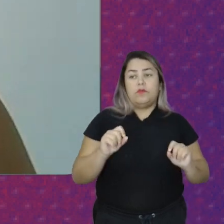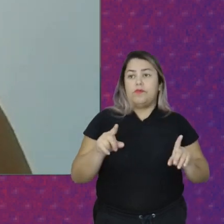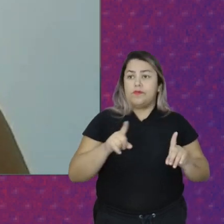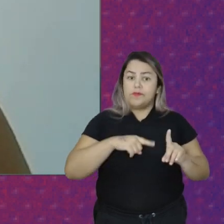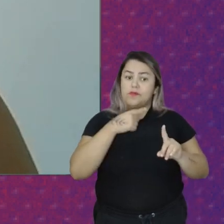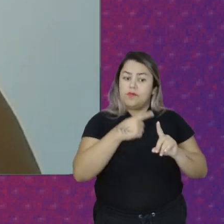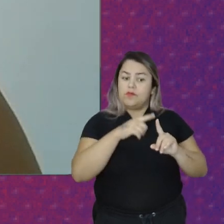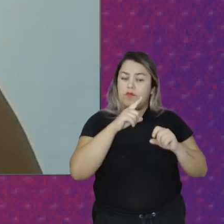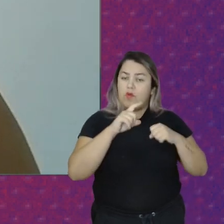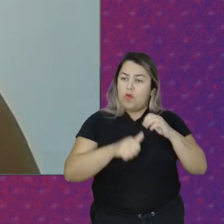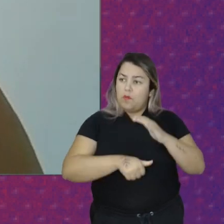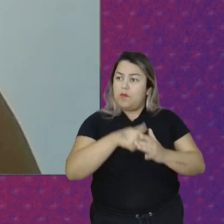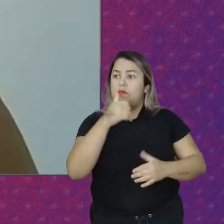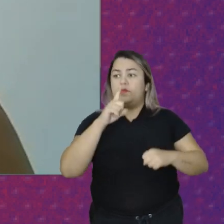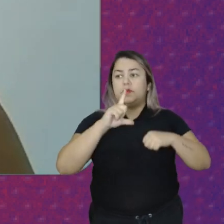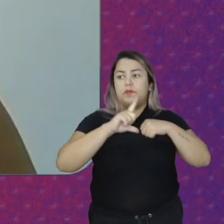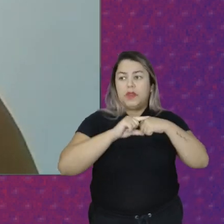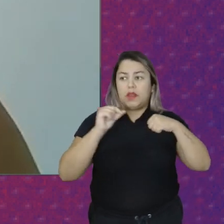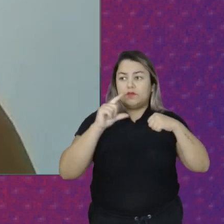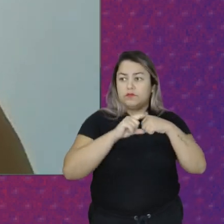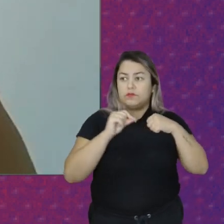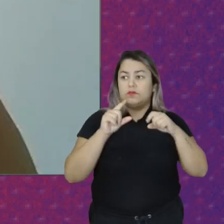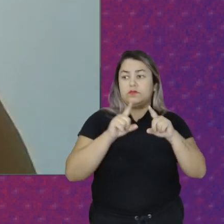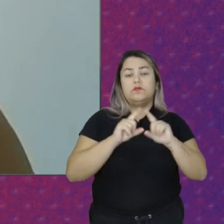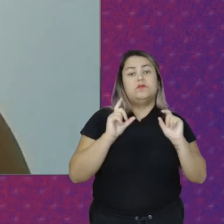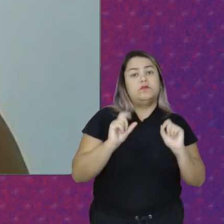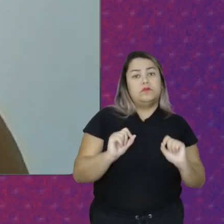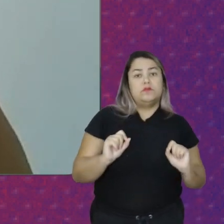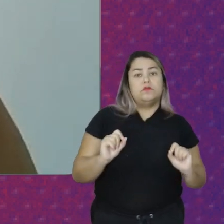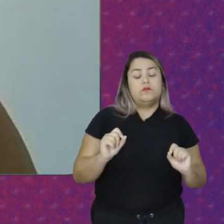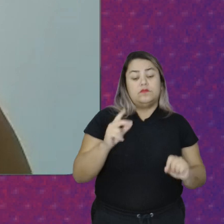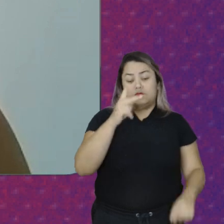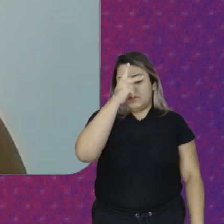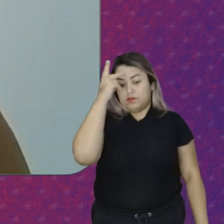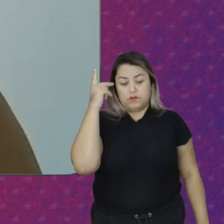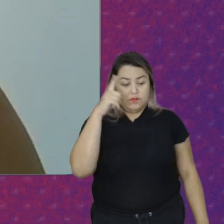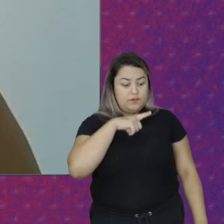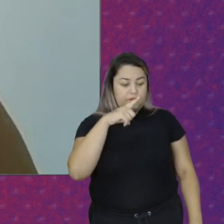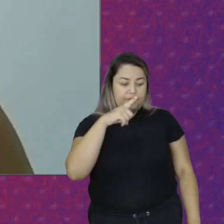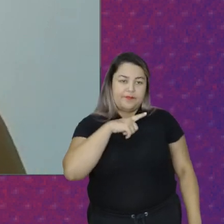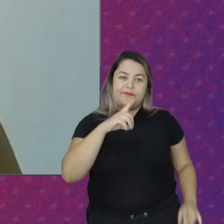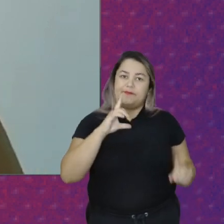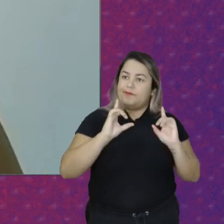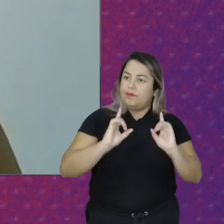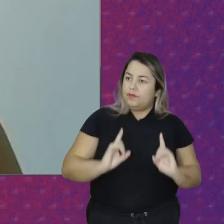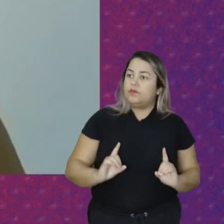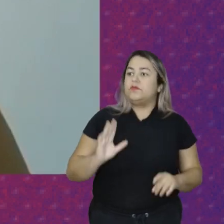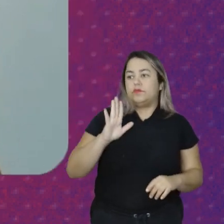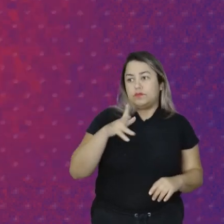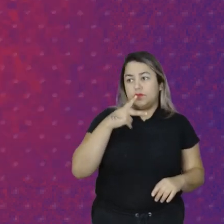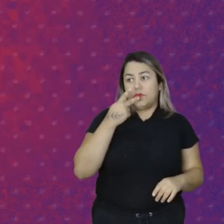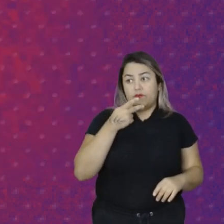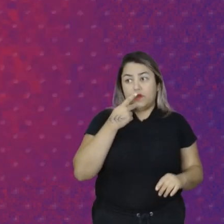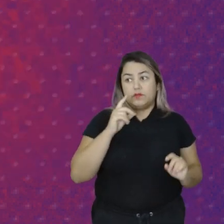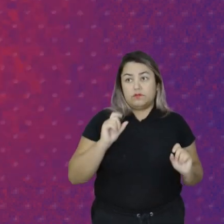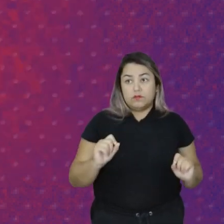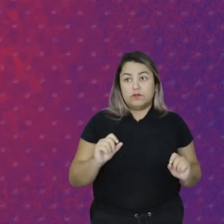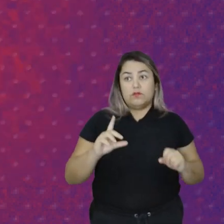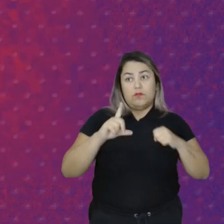primeiro artigo, o conceito de pessoa com deficiência da Convenção, que eu já falei aqui. E no